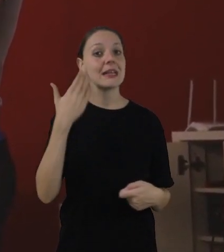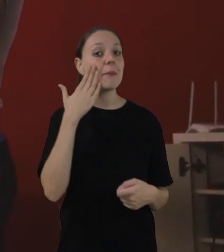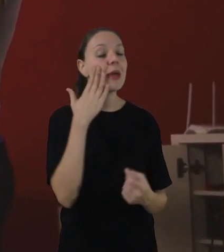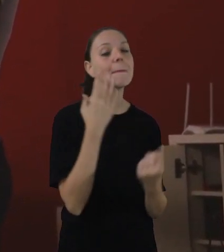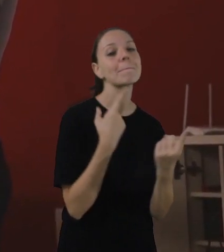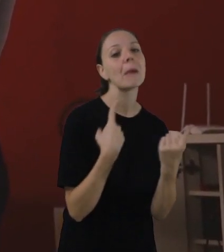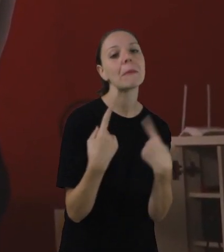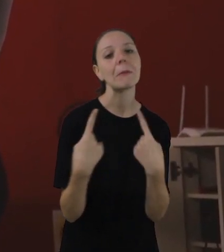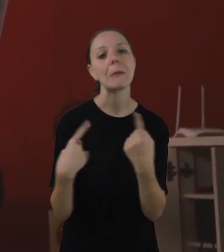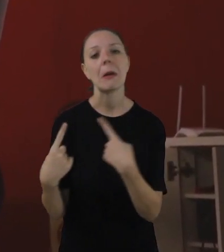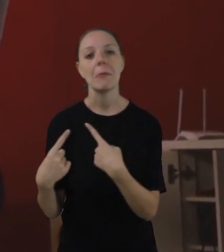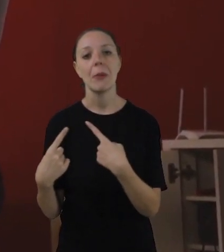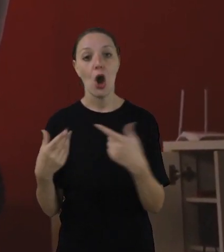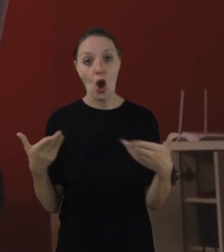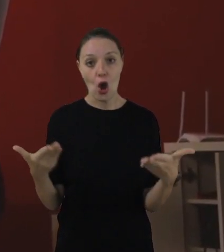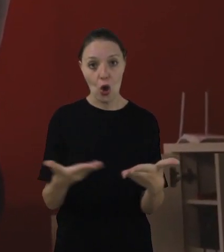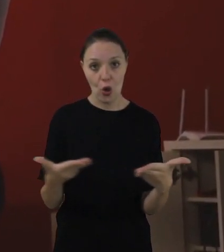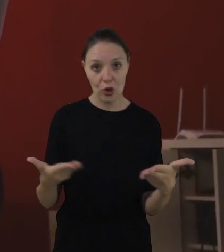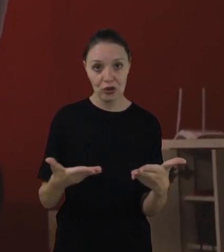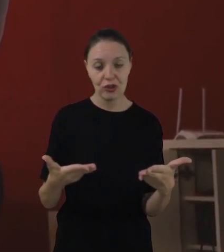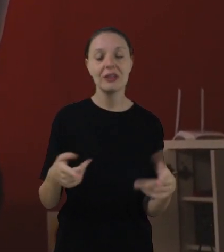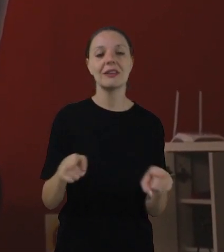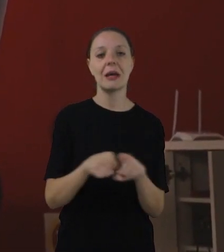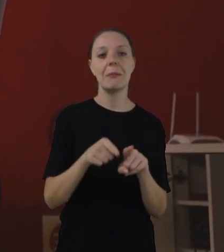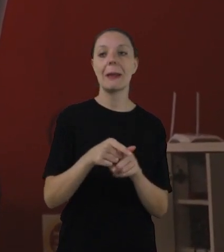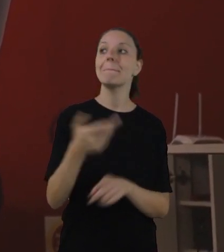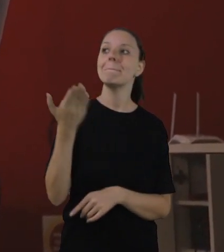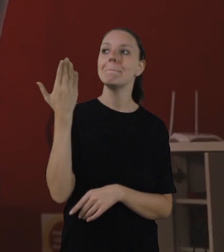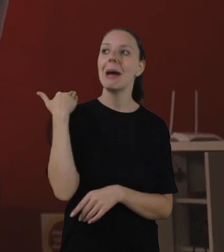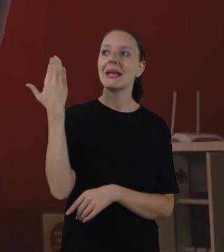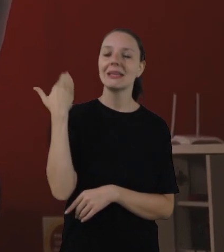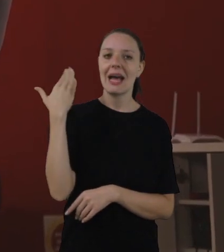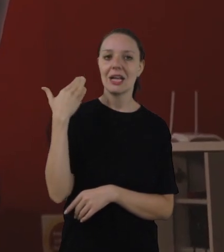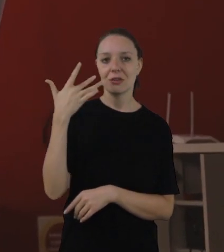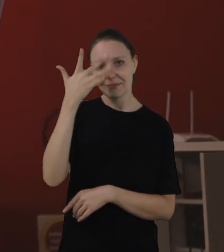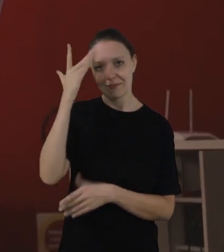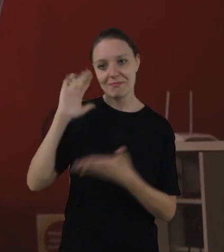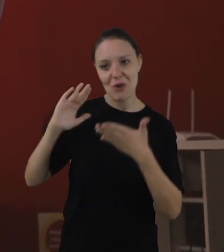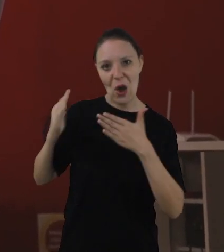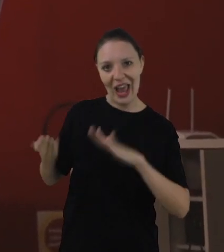só com os viventes, mas também com aqueles que passaram, por causa da